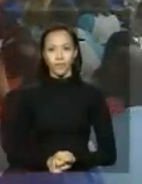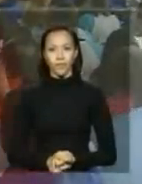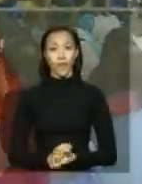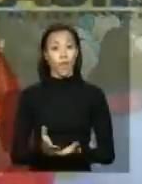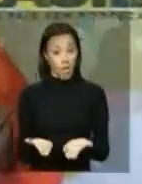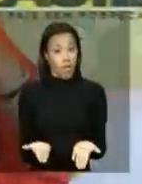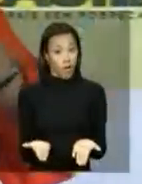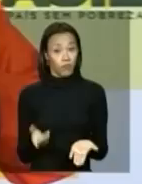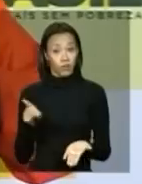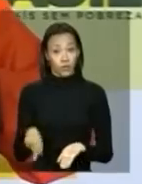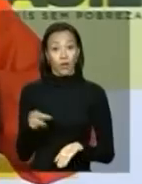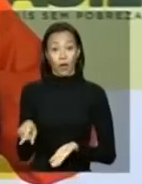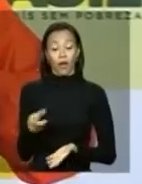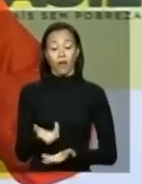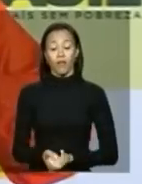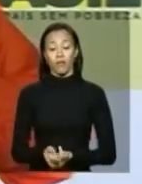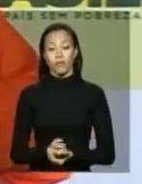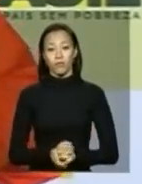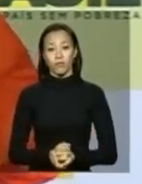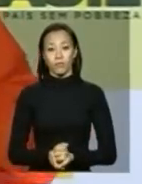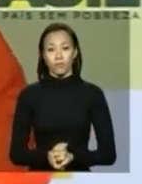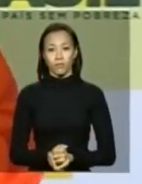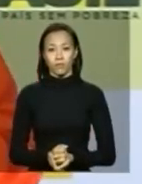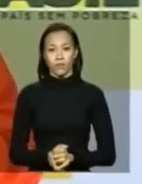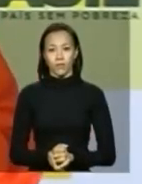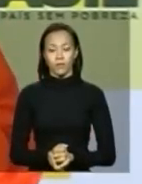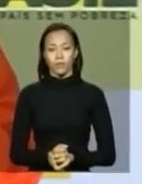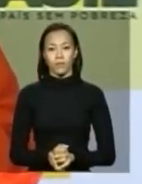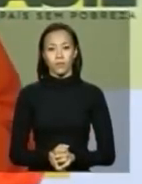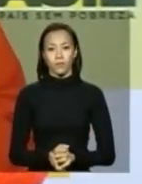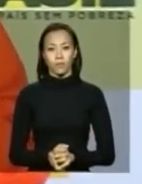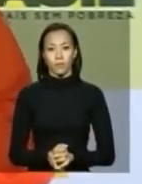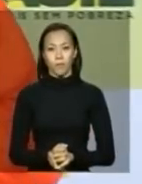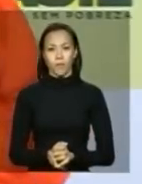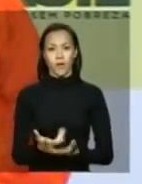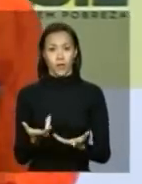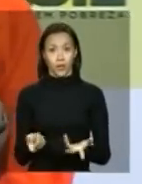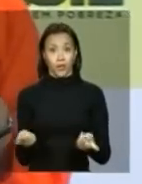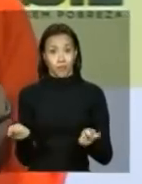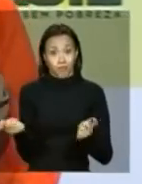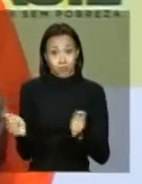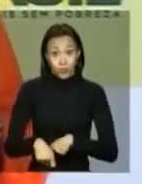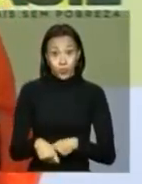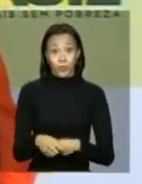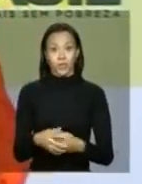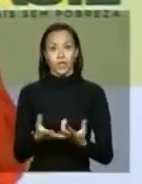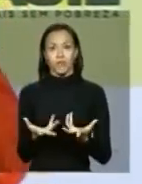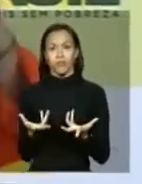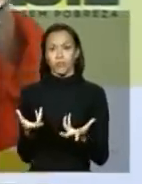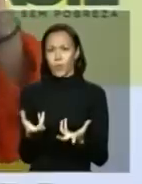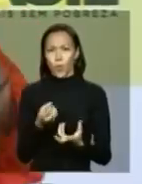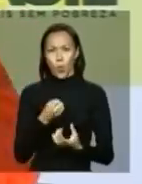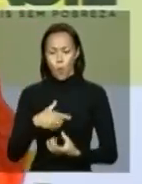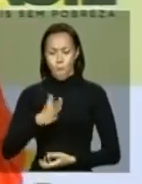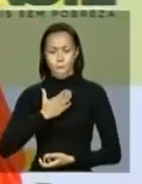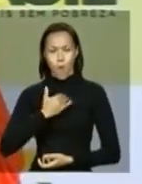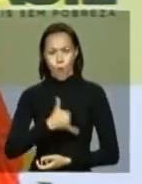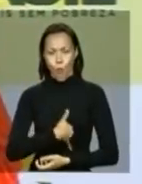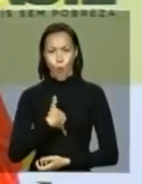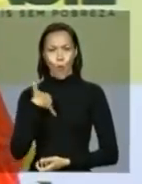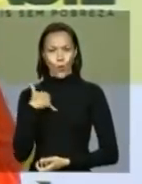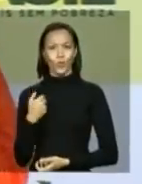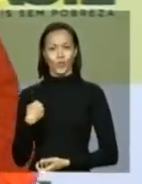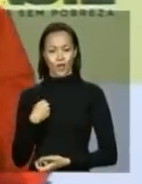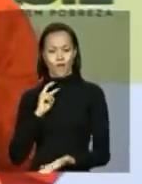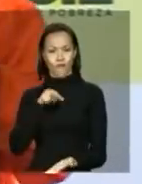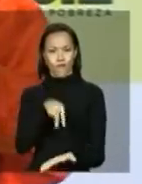E é isso que é a grande, que compõe a grande parte do meu orgulho de estar